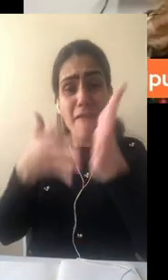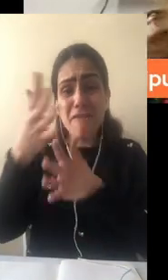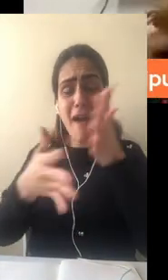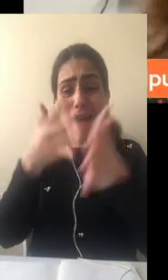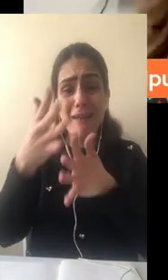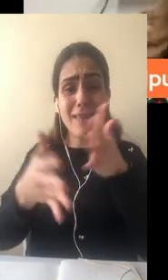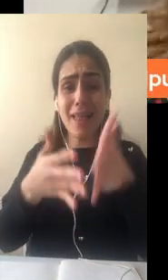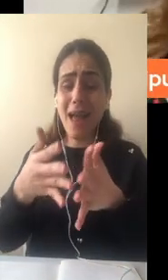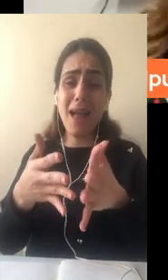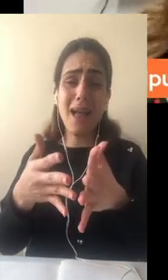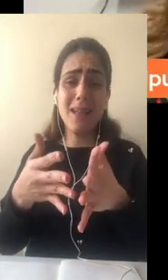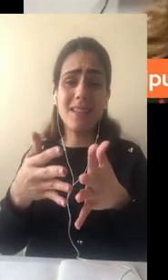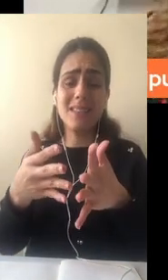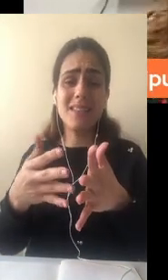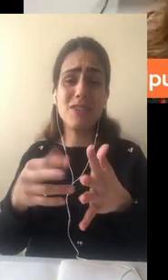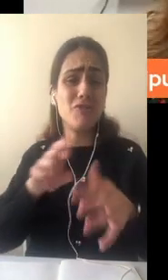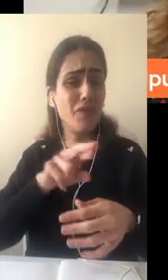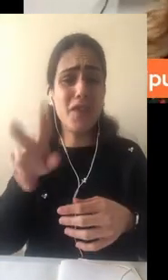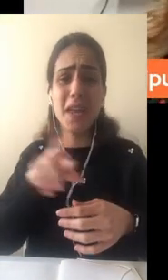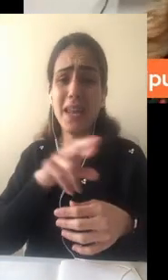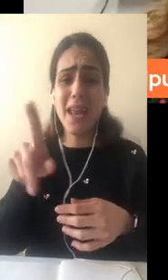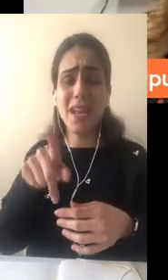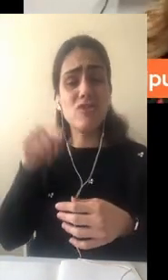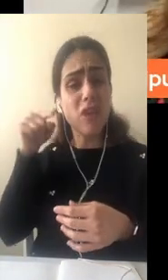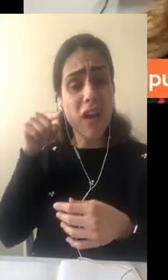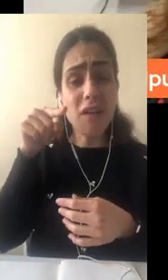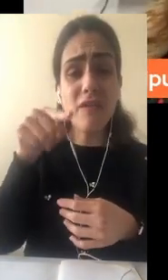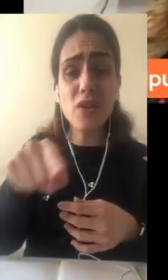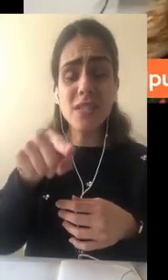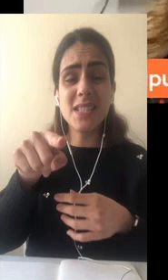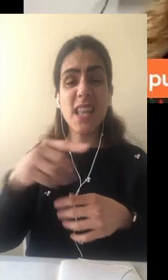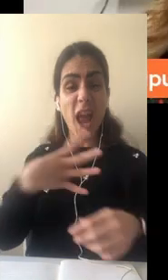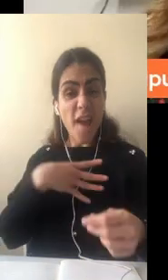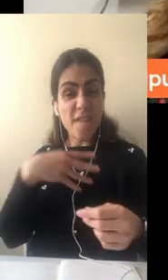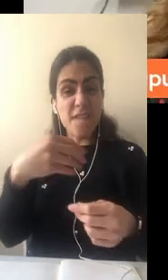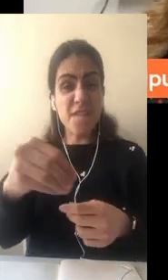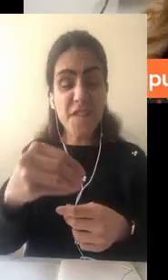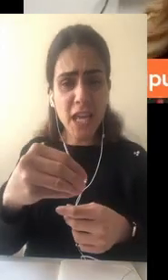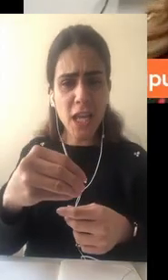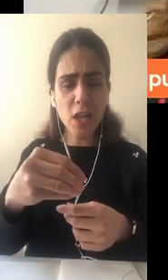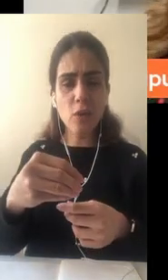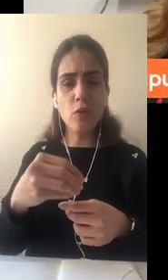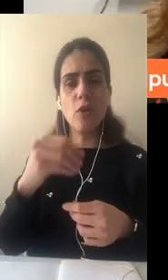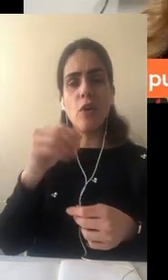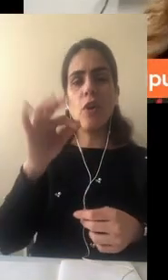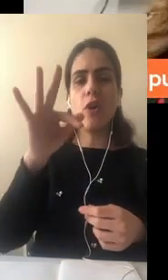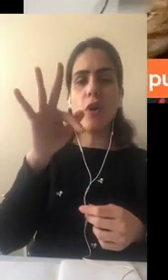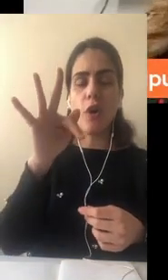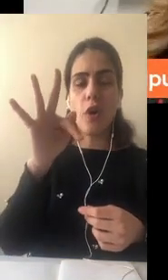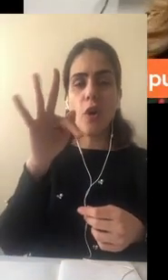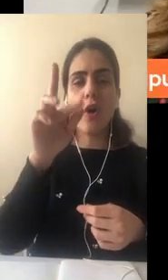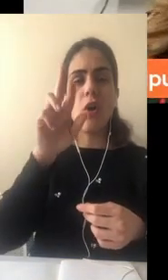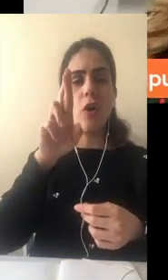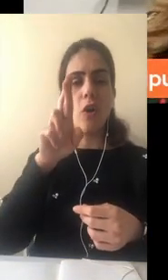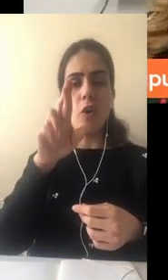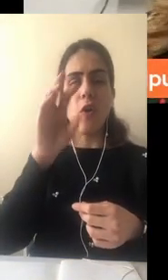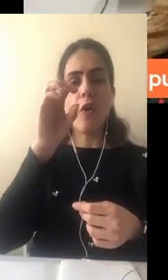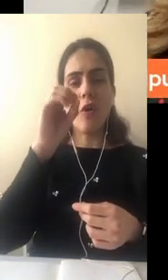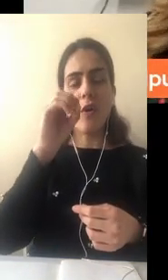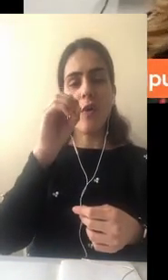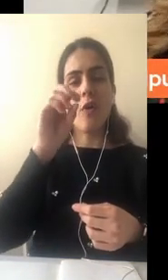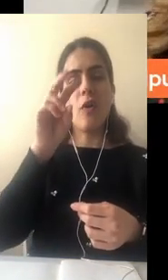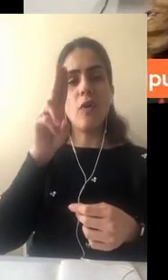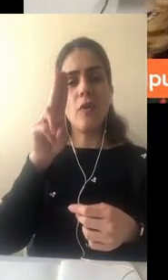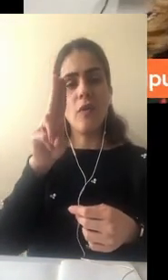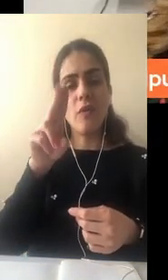tem gerado filhos com convicção frouxa, com uma tendência frouxa ao cristianismo. E